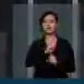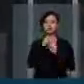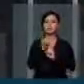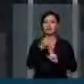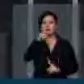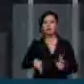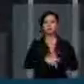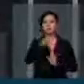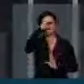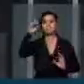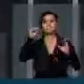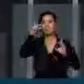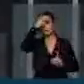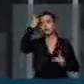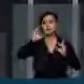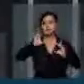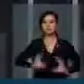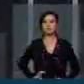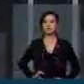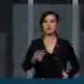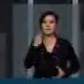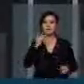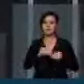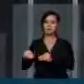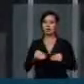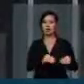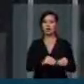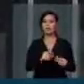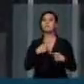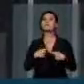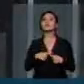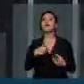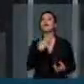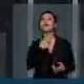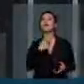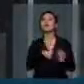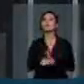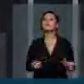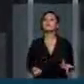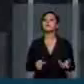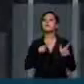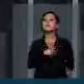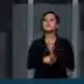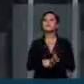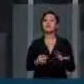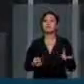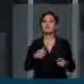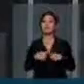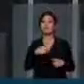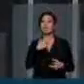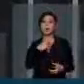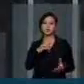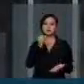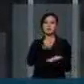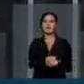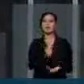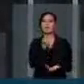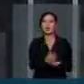brasileiro de se locomover e a questão da tarifa zero não pode se colocar, como na cidade de Agudos, gasta 2% do